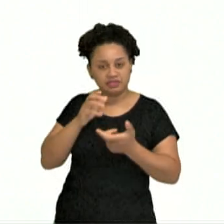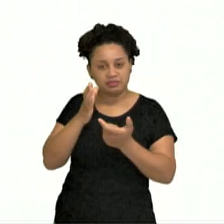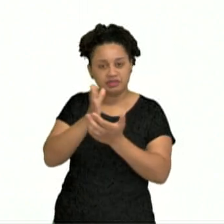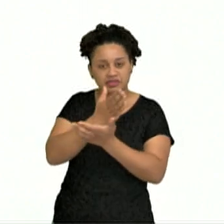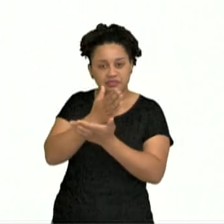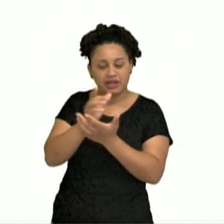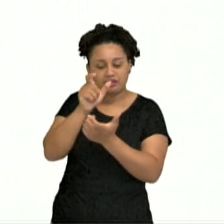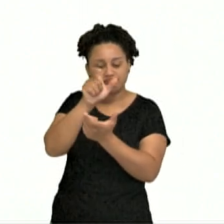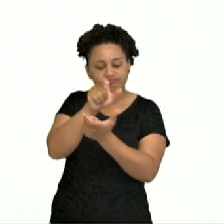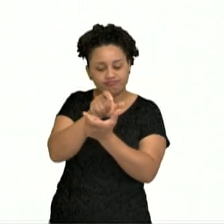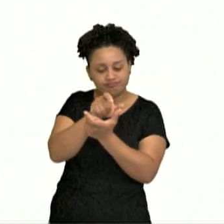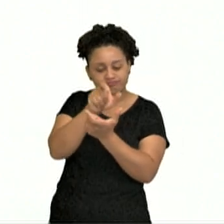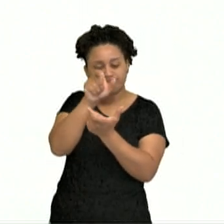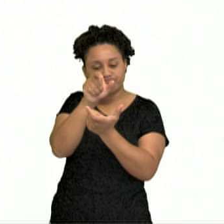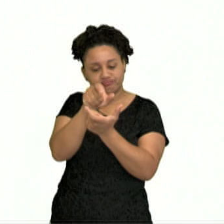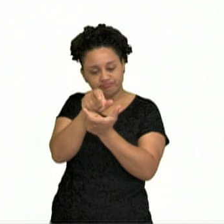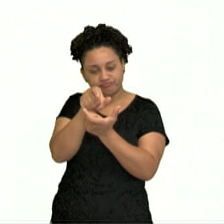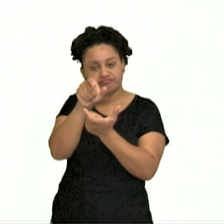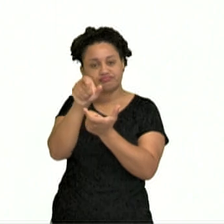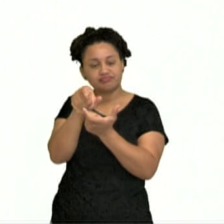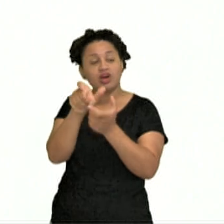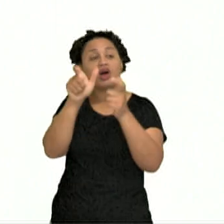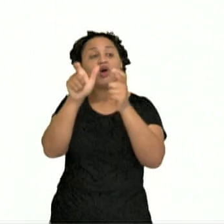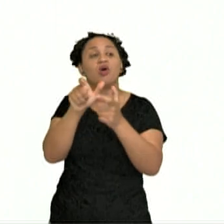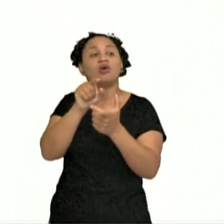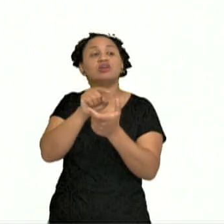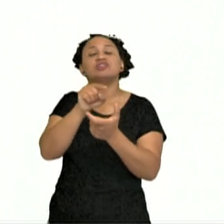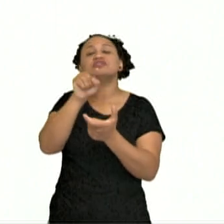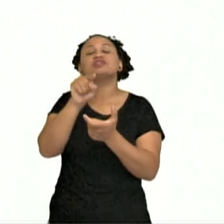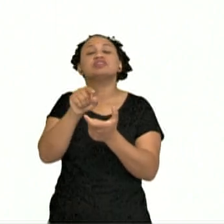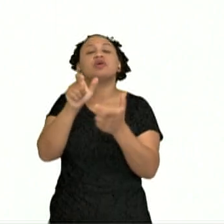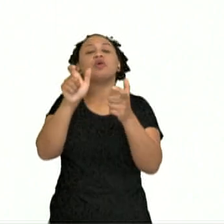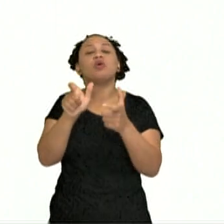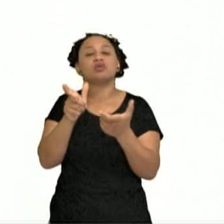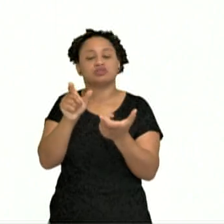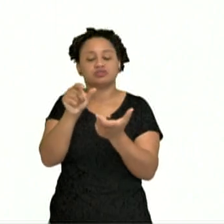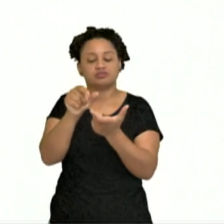Então observe lá a acentuação. Onde que eu coloquei o acento